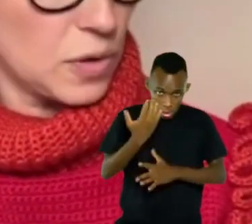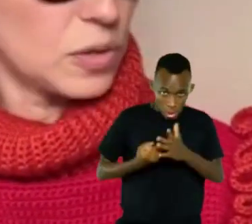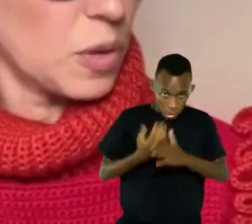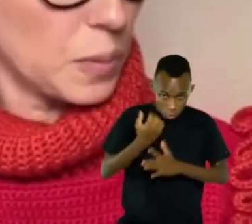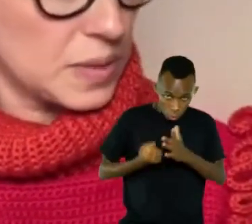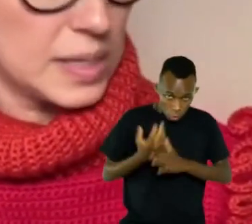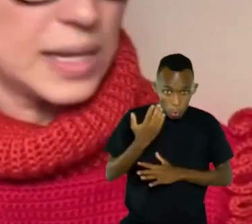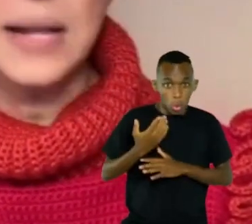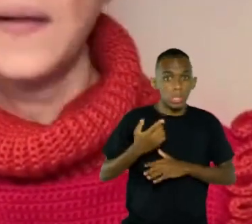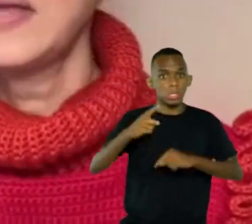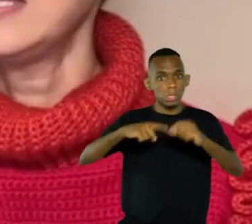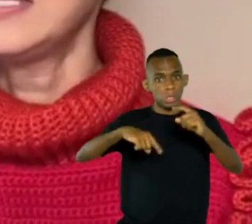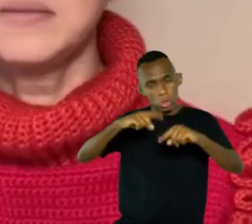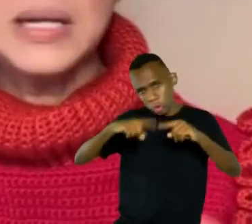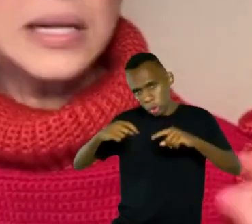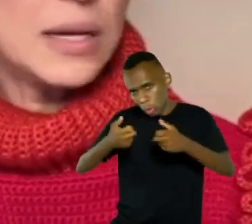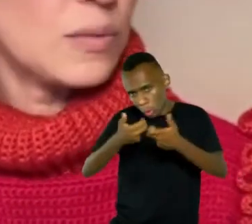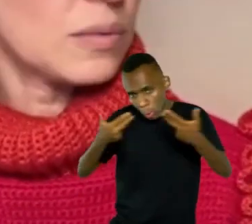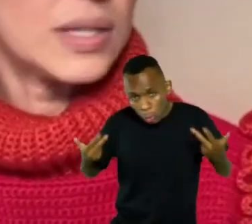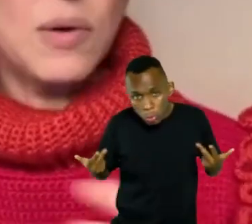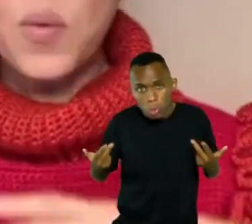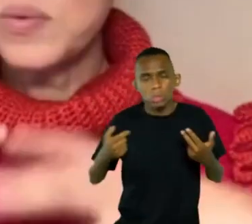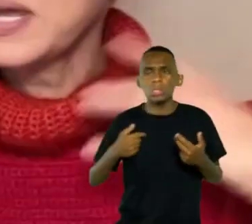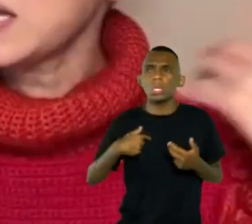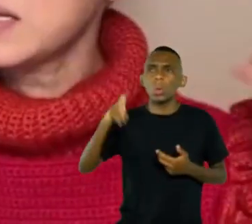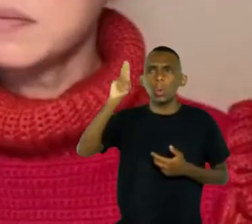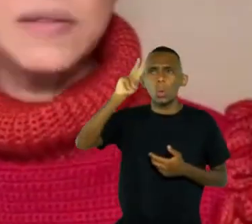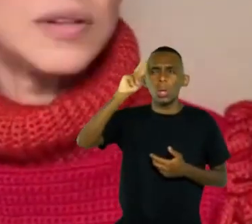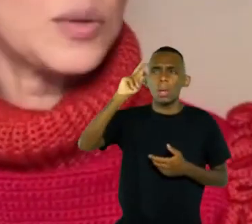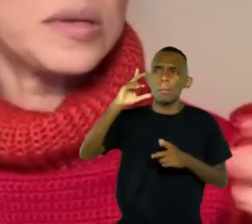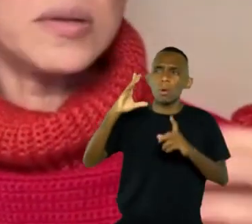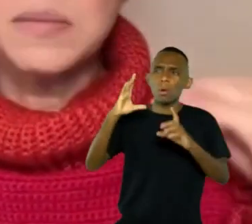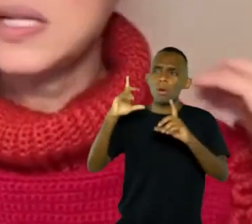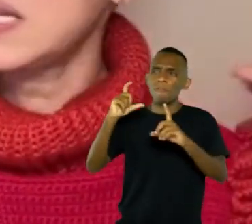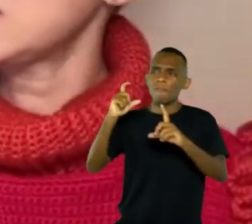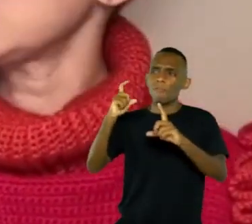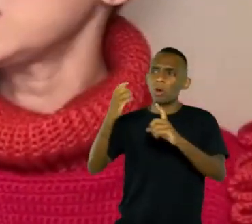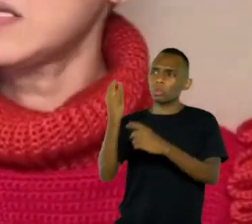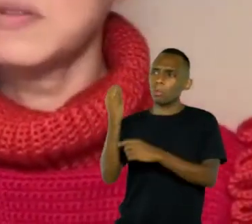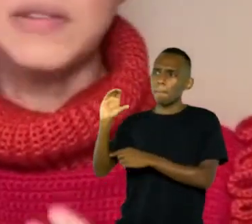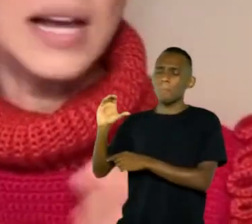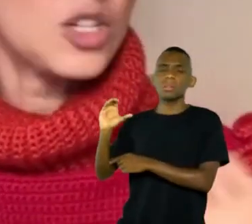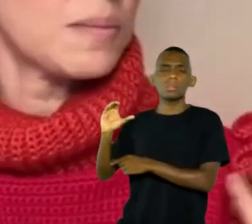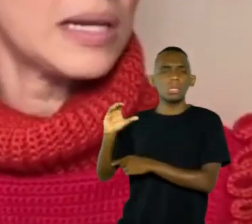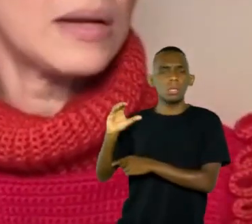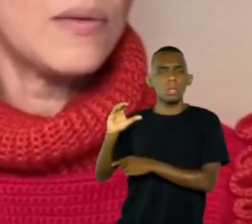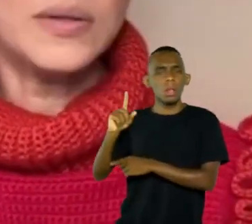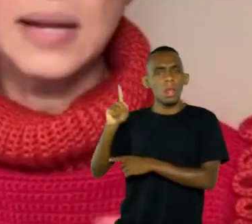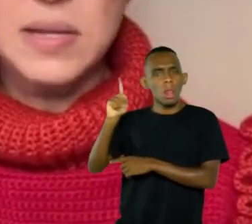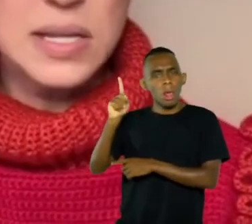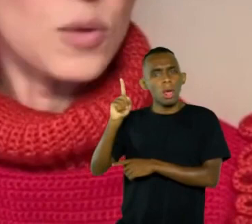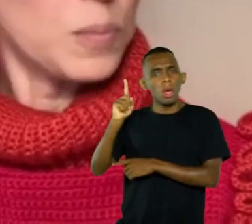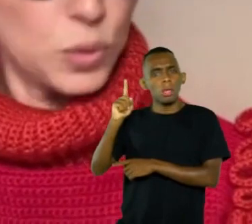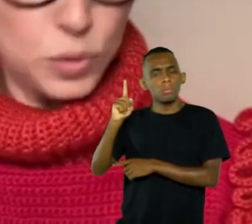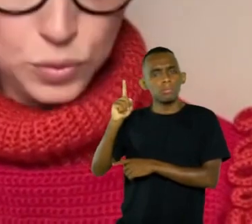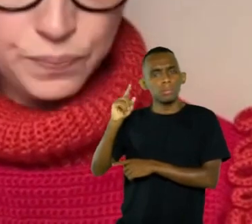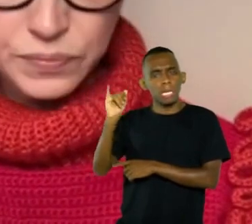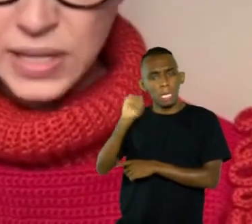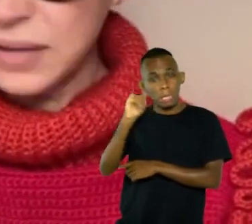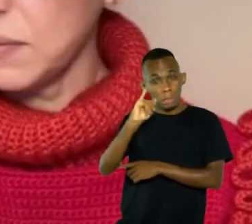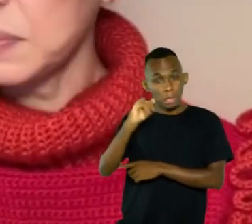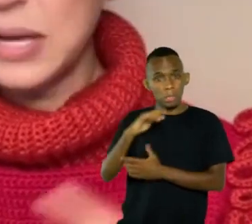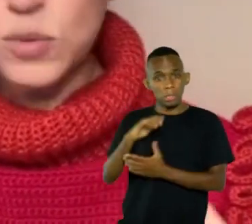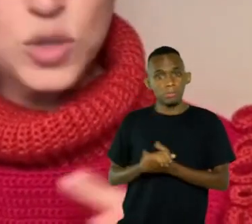de uma foto que eu postei em Milão, que eu estava com um lenço maravilhoso em 2016, uma viagem em Milão. Eu estava sem um